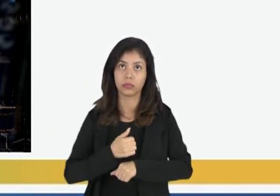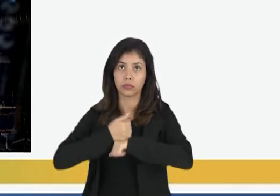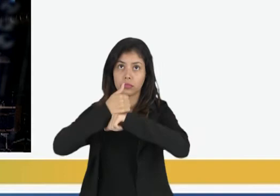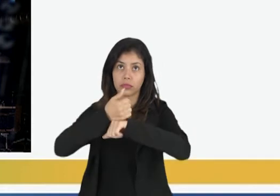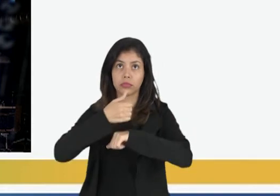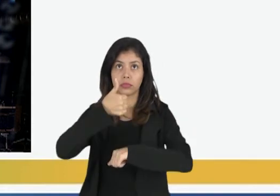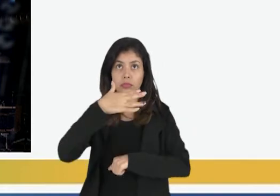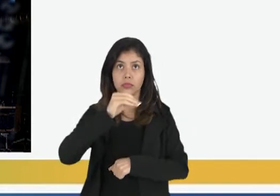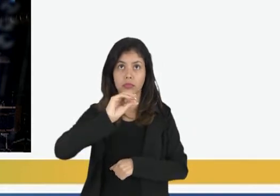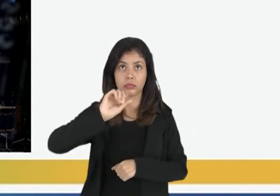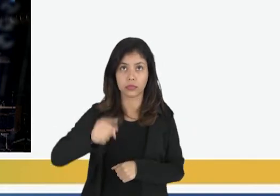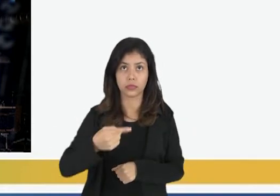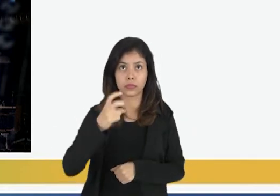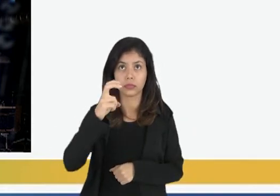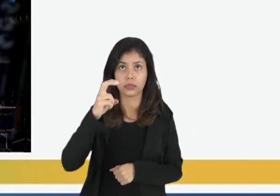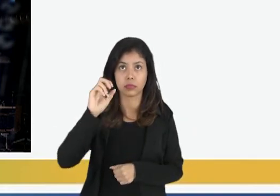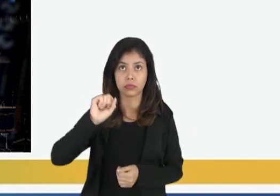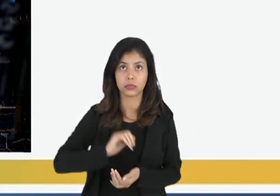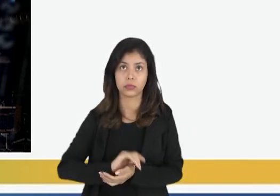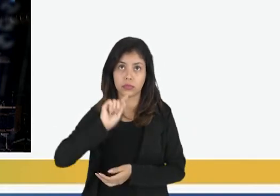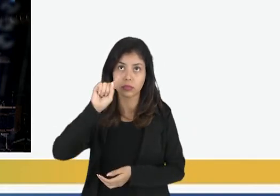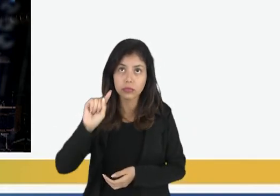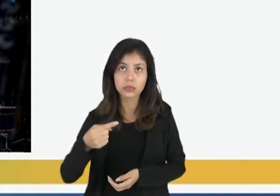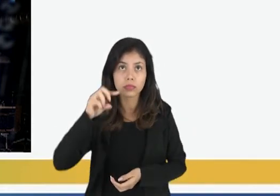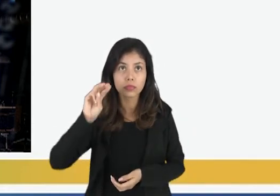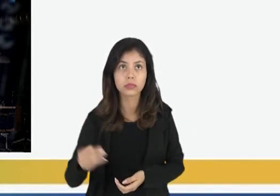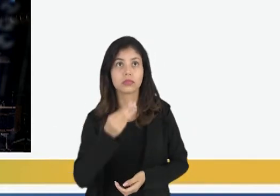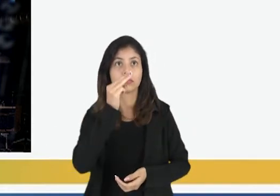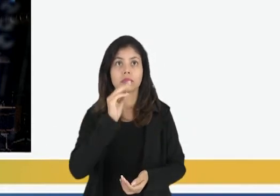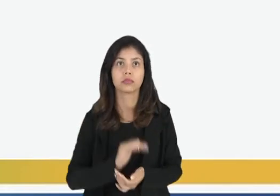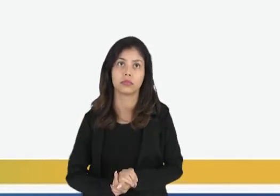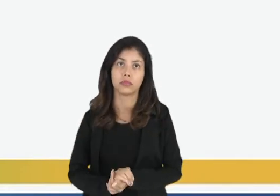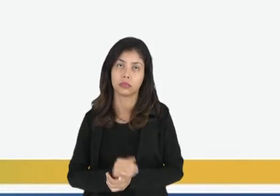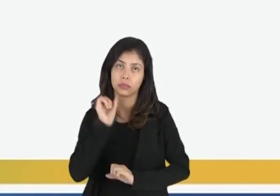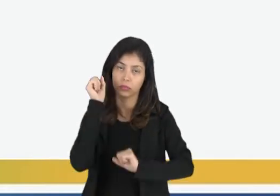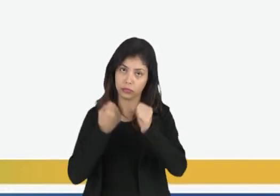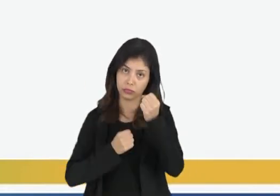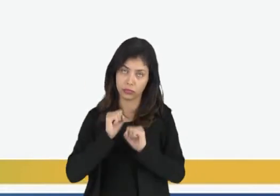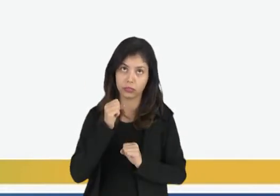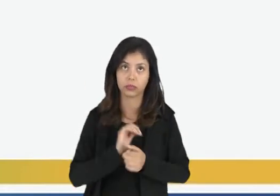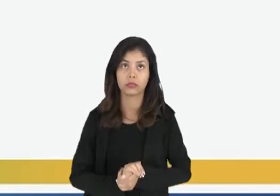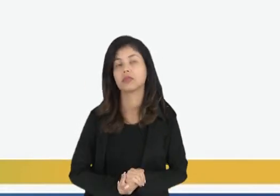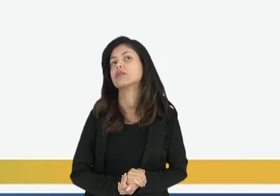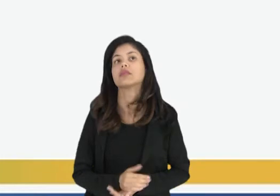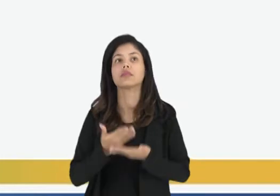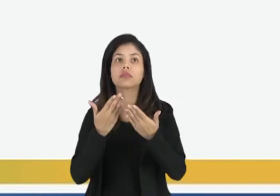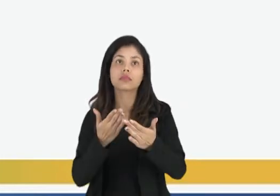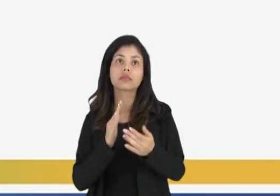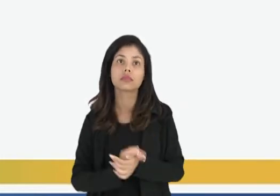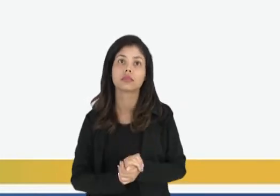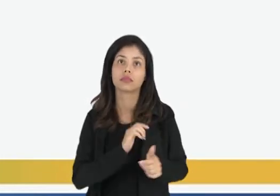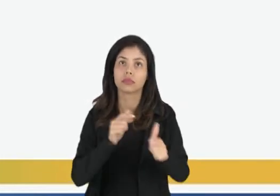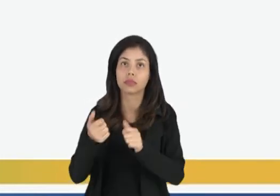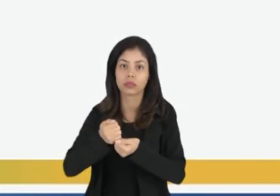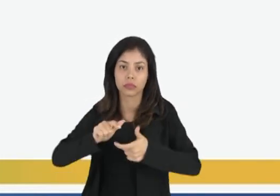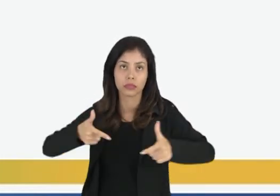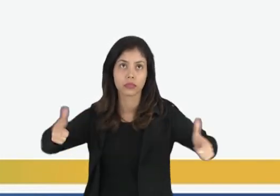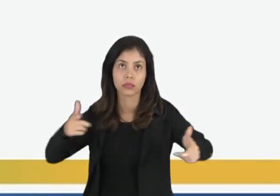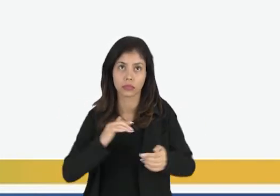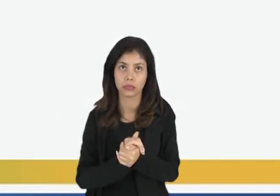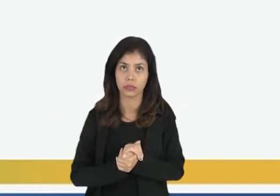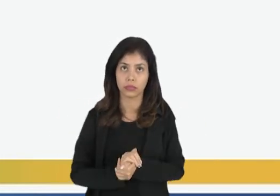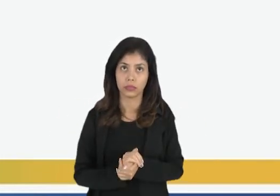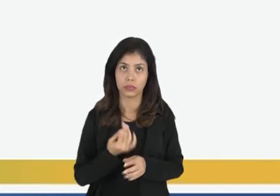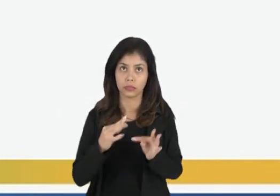terá que qualificar 10,5 milhões de trabalhadores. E aí, áreas com maior demanda por